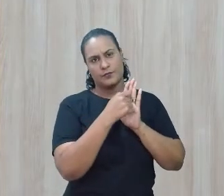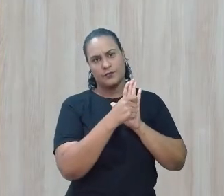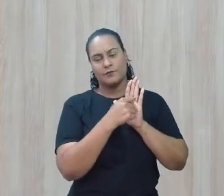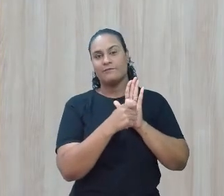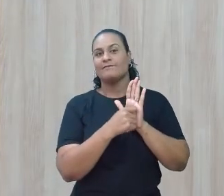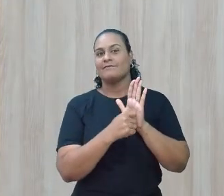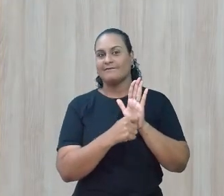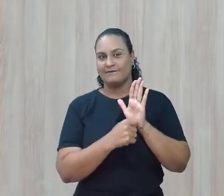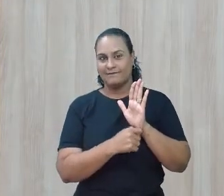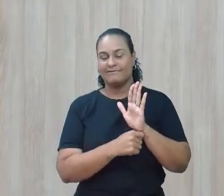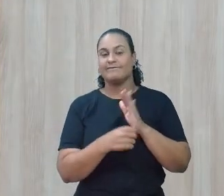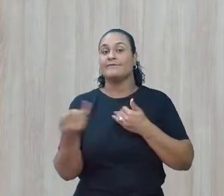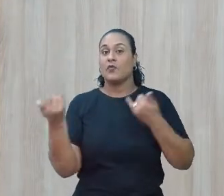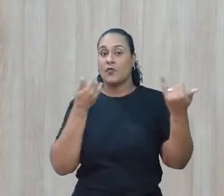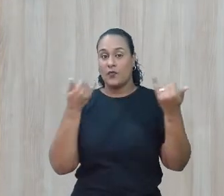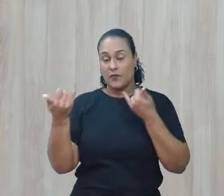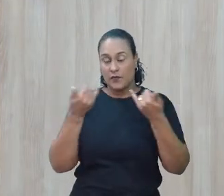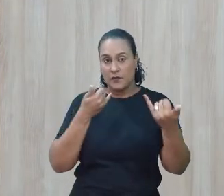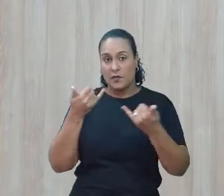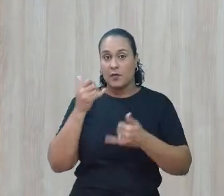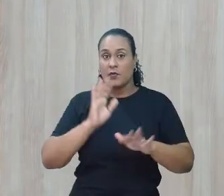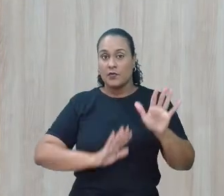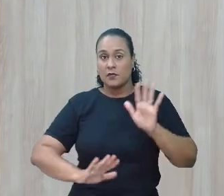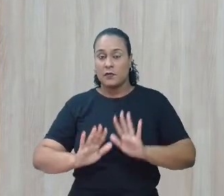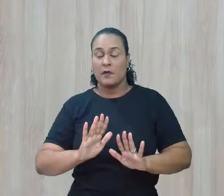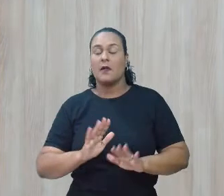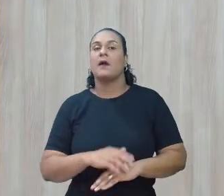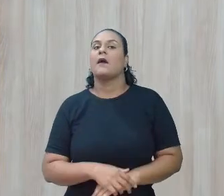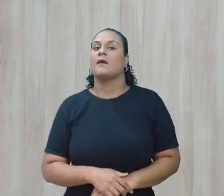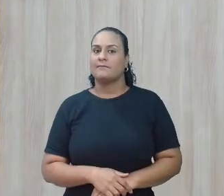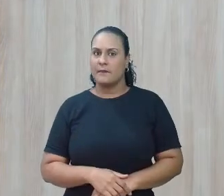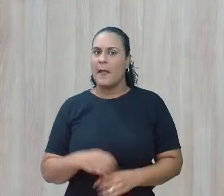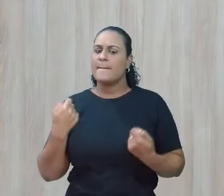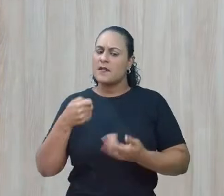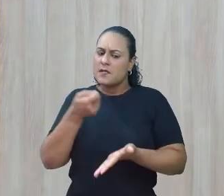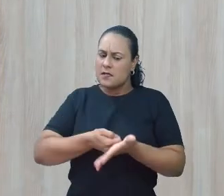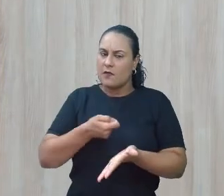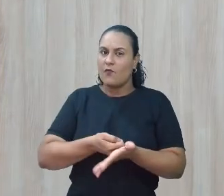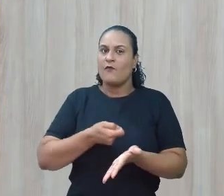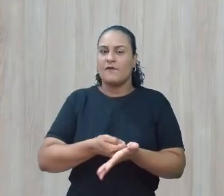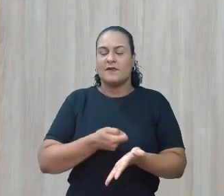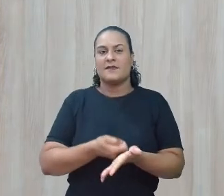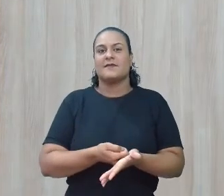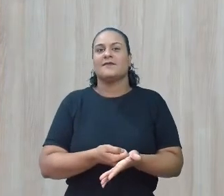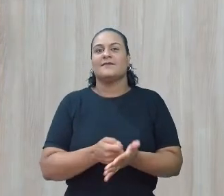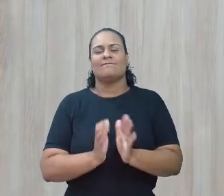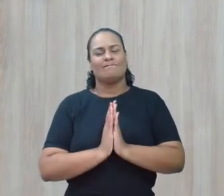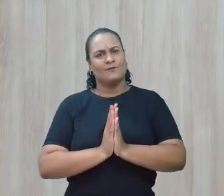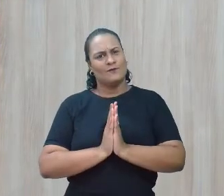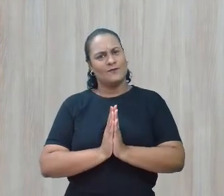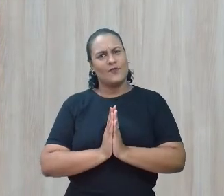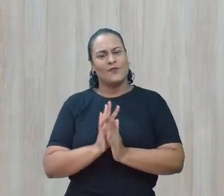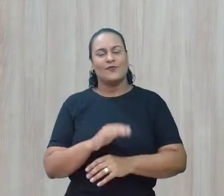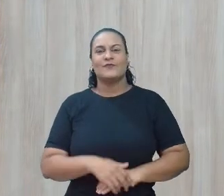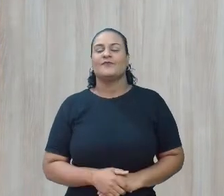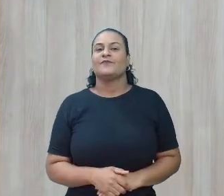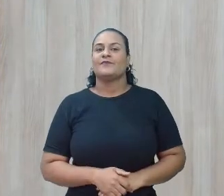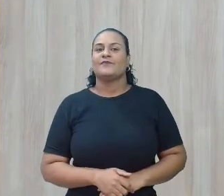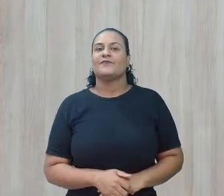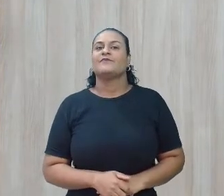que tomar cuidado com as informações, os argumentos, sejam convincentes, gente. Por favor, sejam